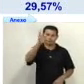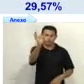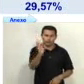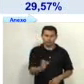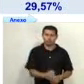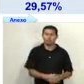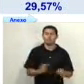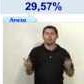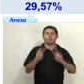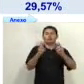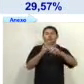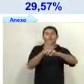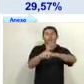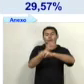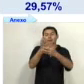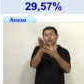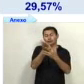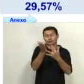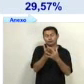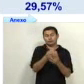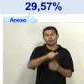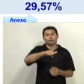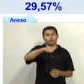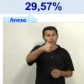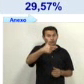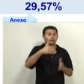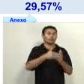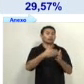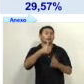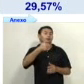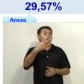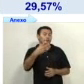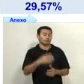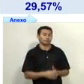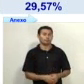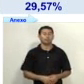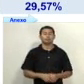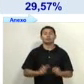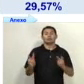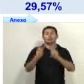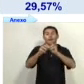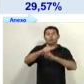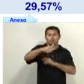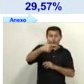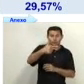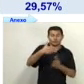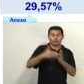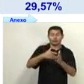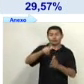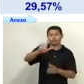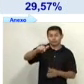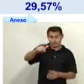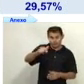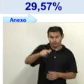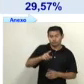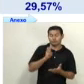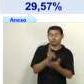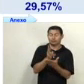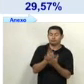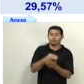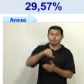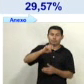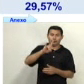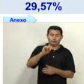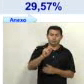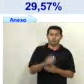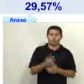9,87%. É o valor entre 12 e 13. O valor entre 12 e 17, porque sempre a média tem